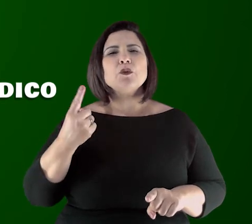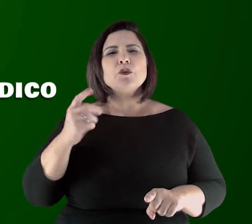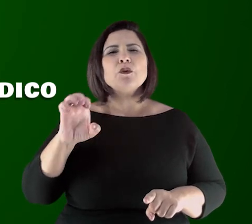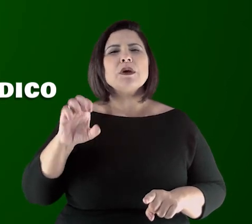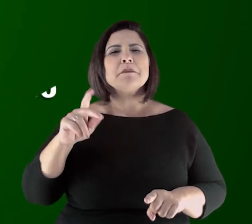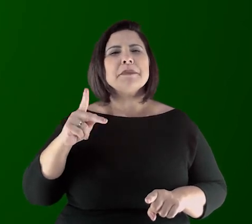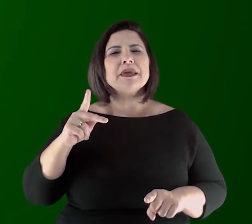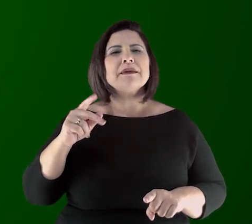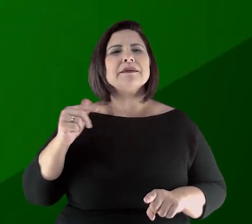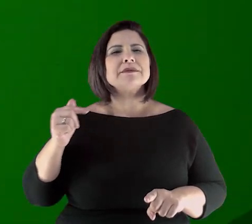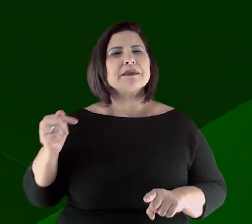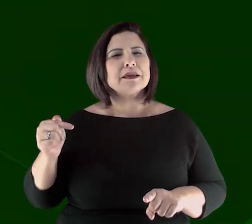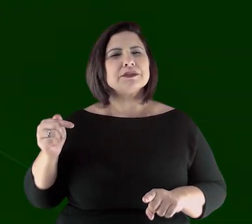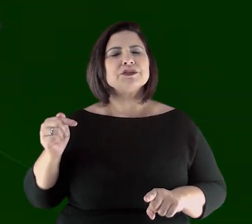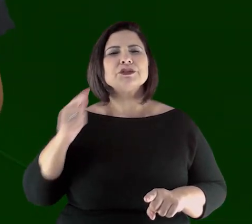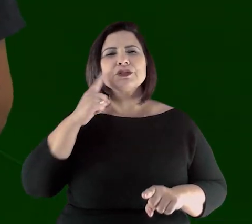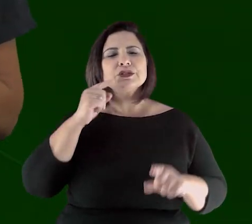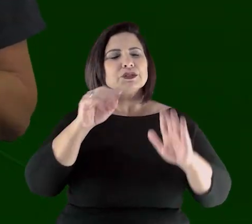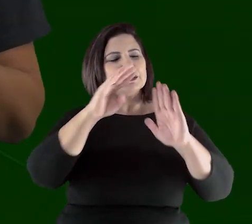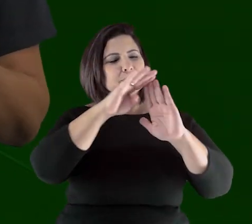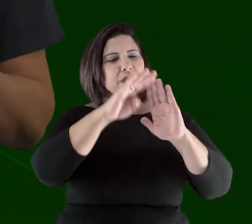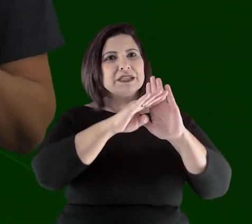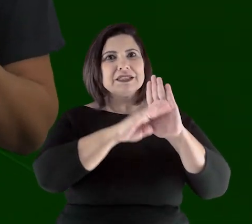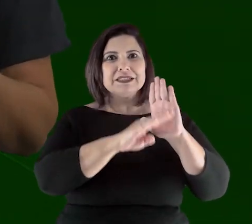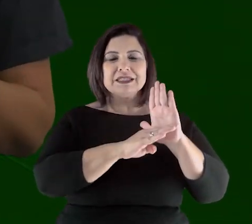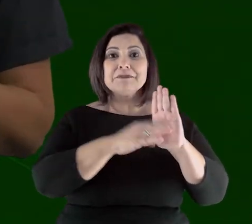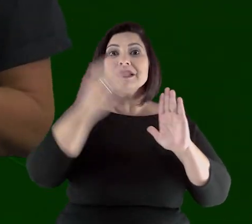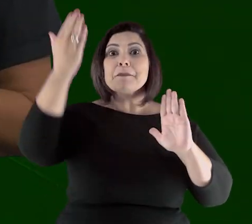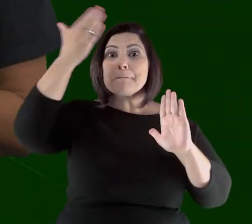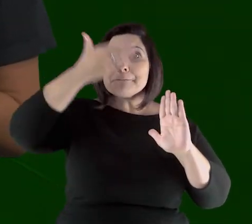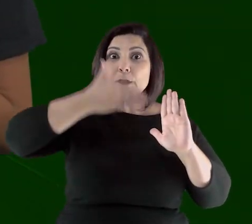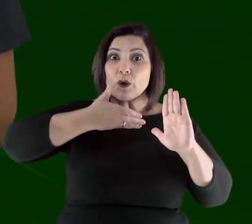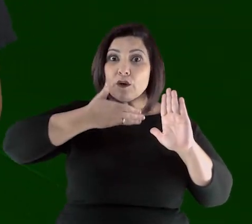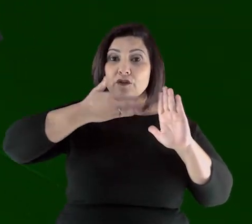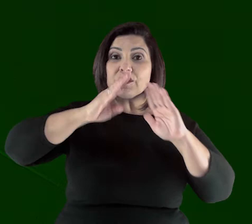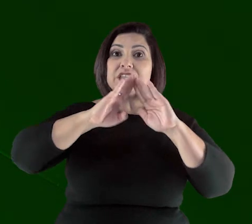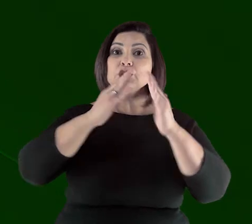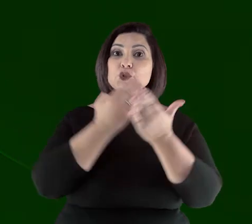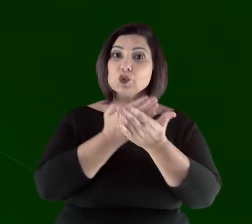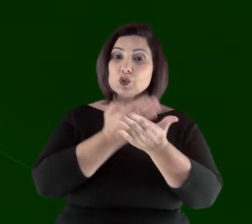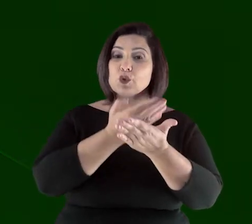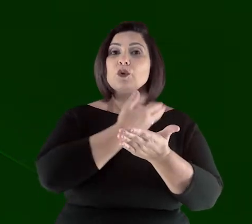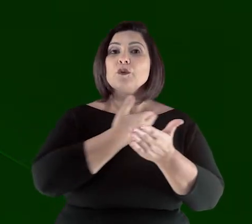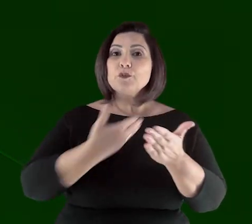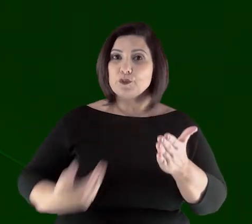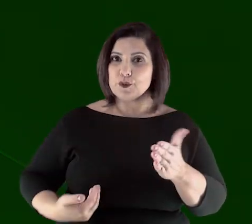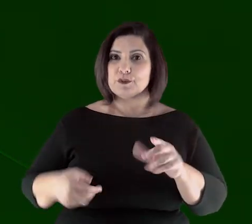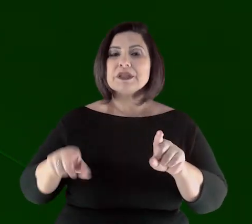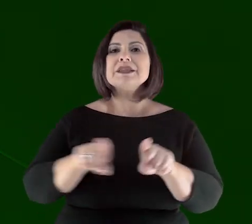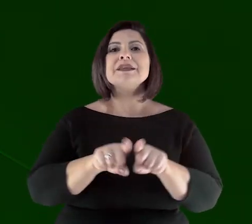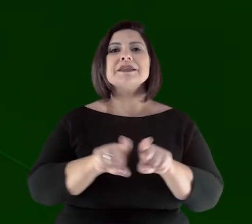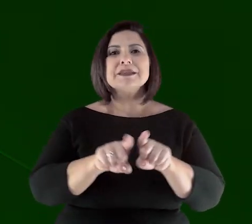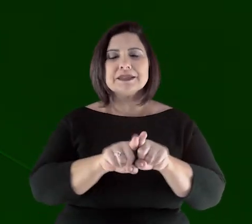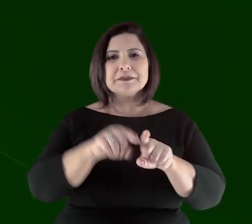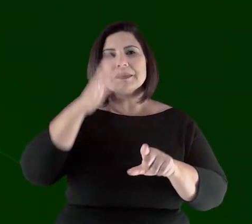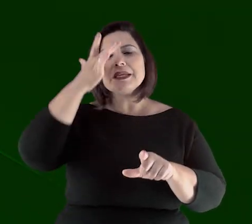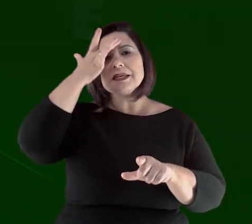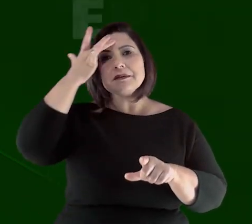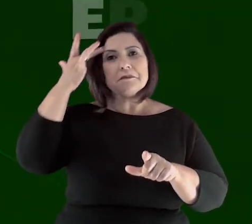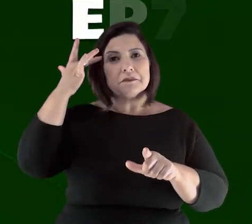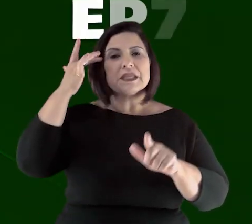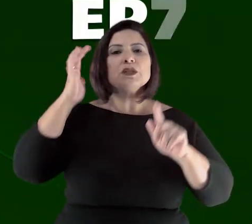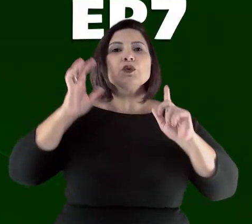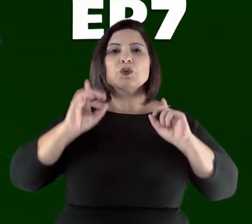PCD. Então, lá no formulário, nós temos esses que são, a gente